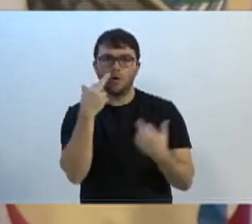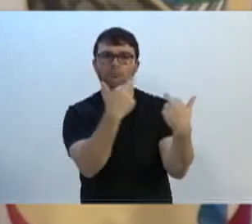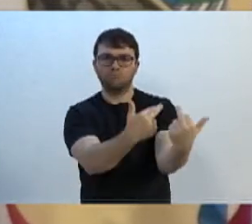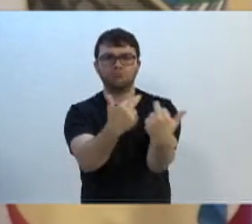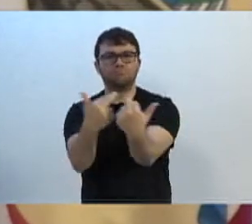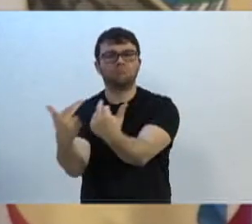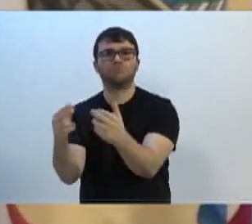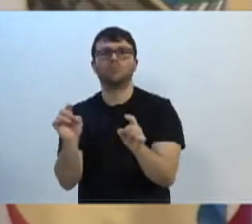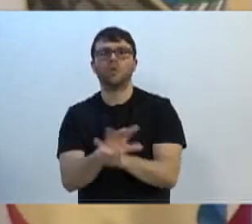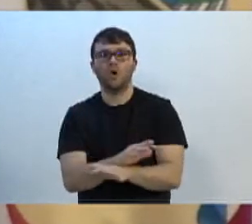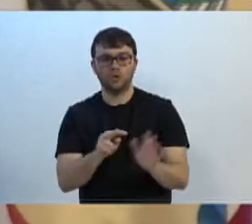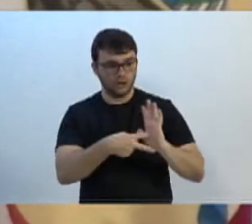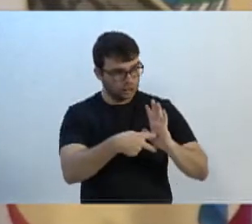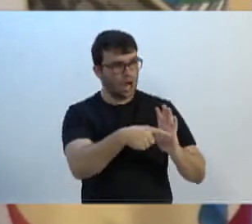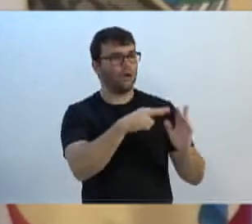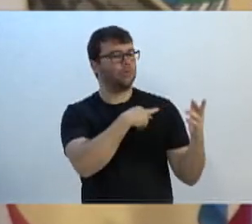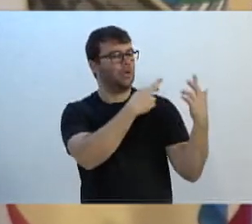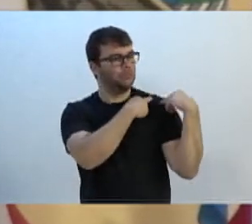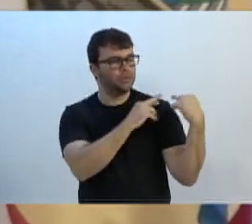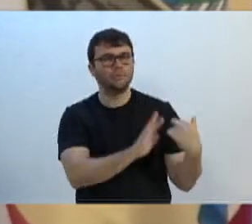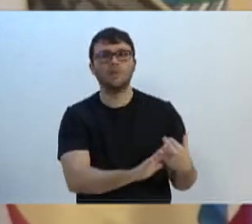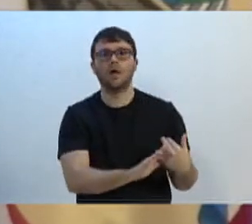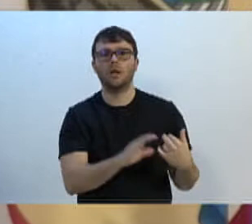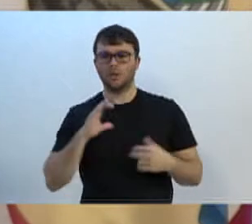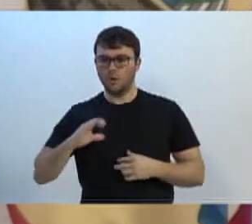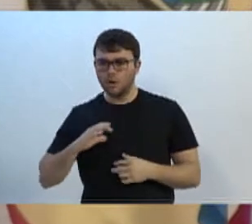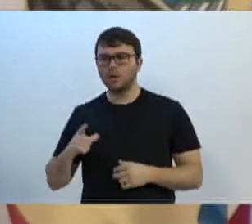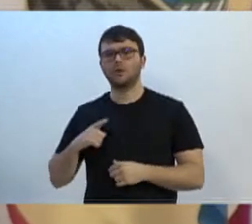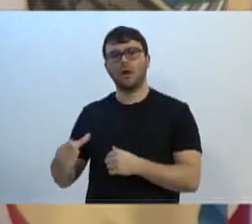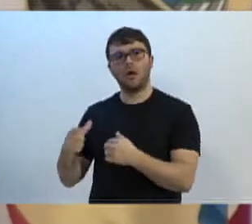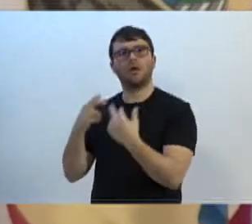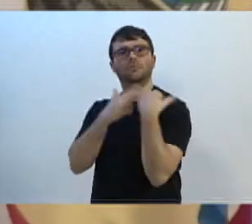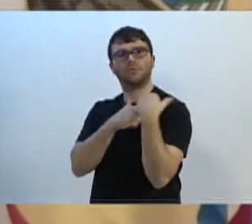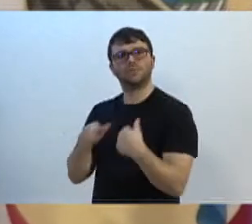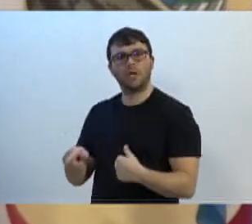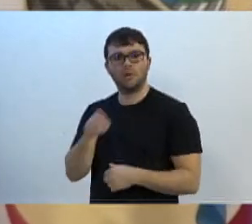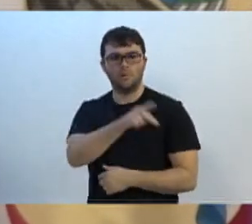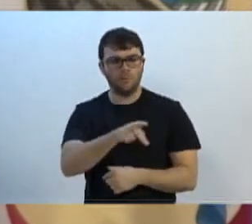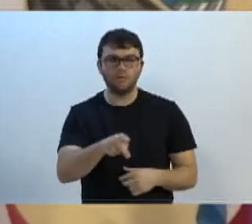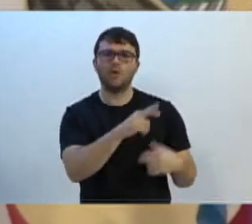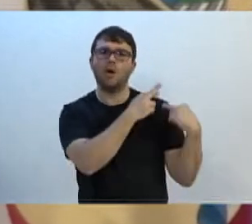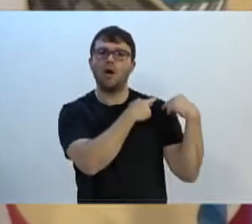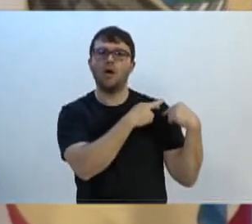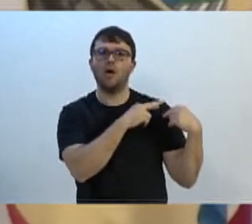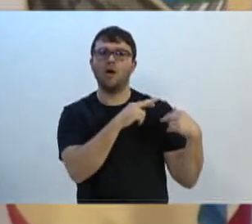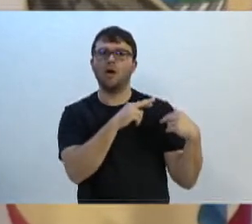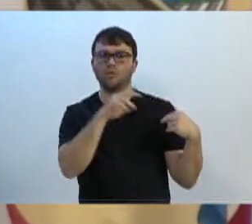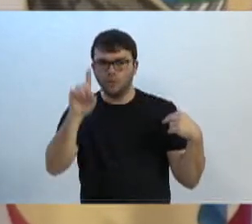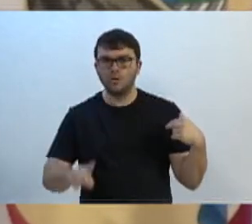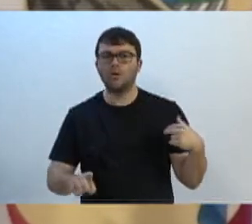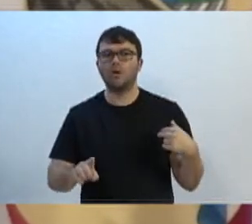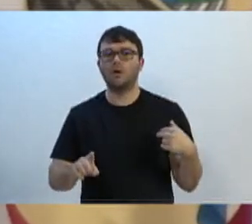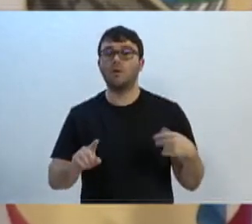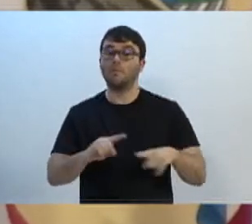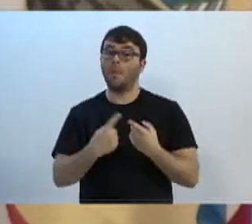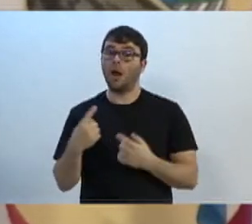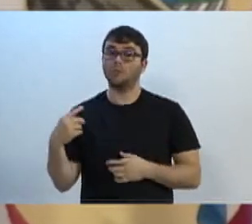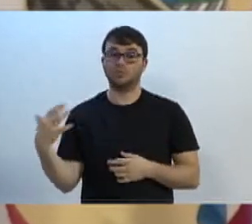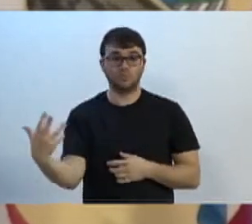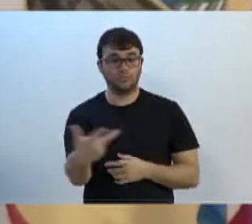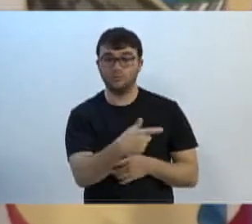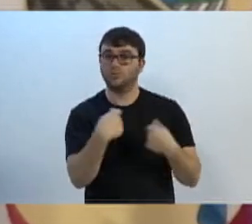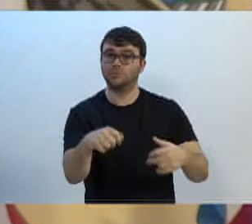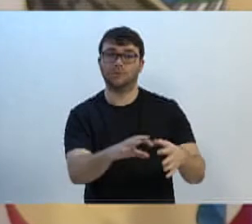sindicato tem a sua coordenadores tem os seus os professores os diretores mas nós precisamos nos unirmos